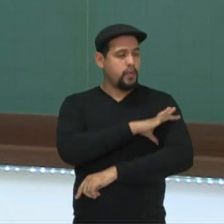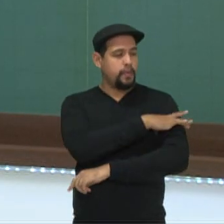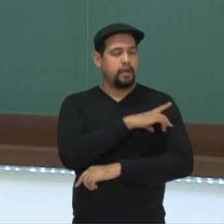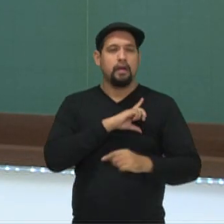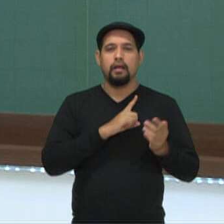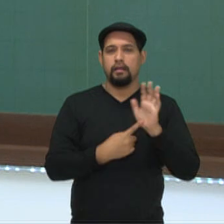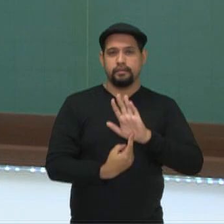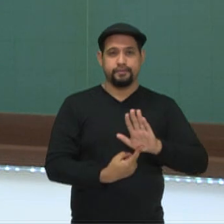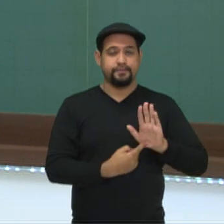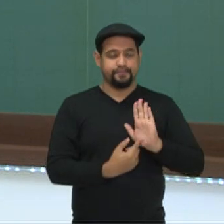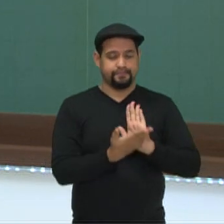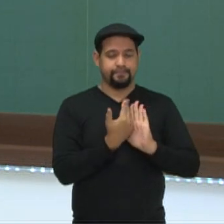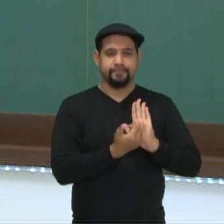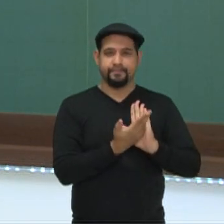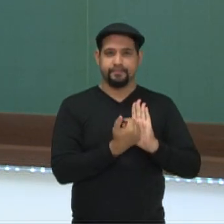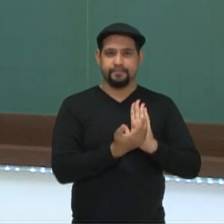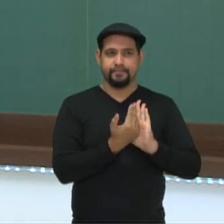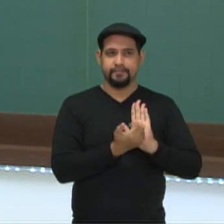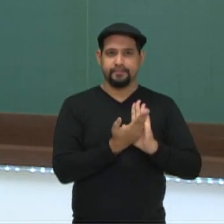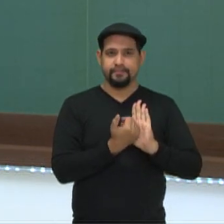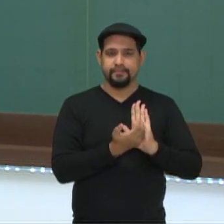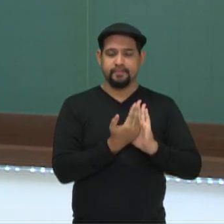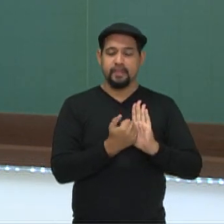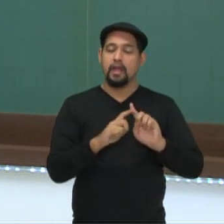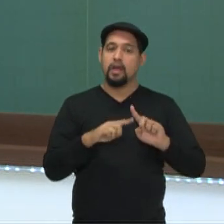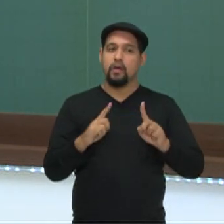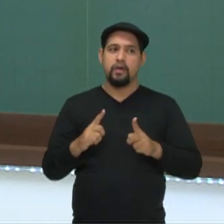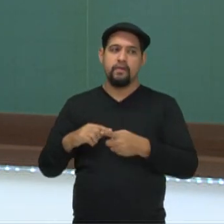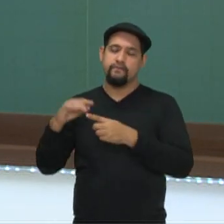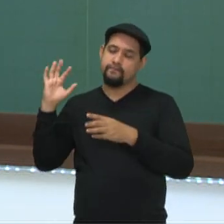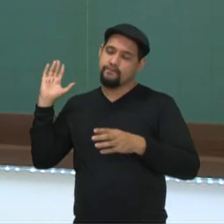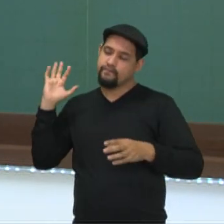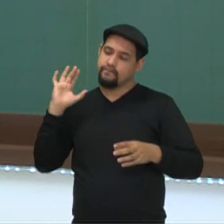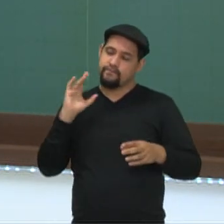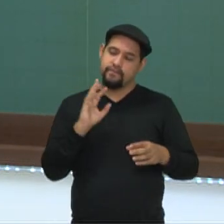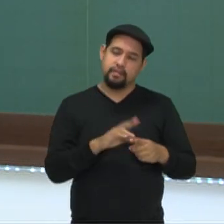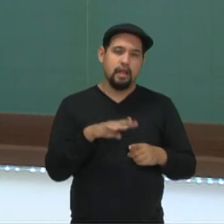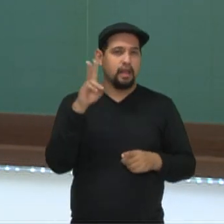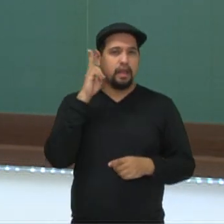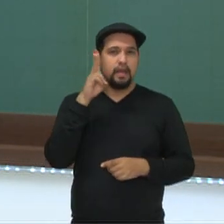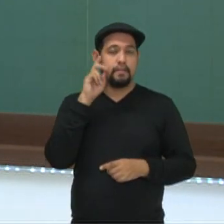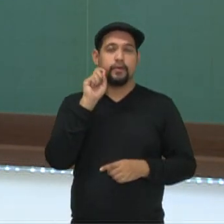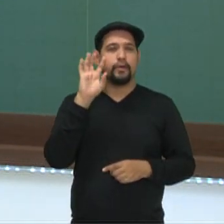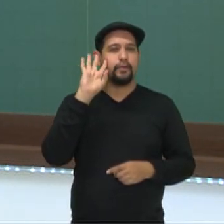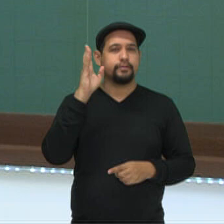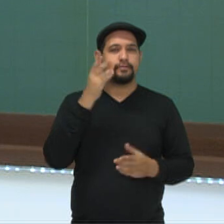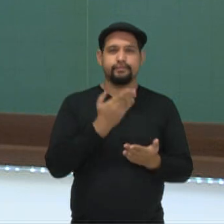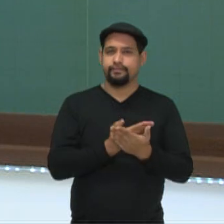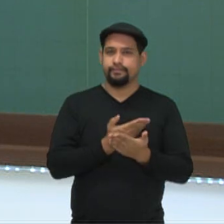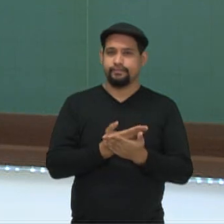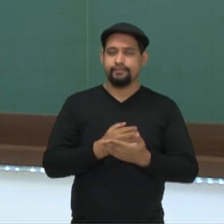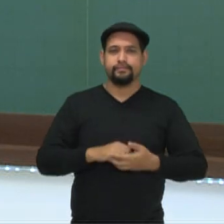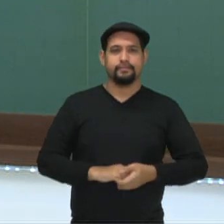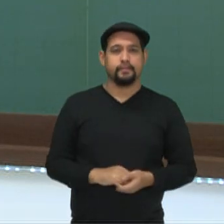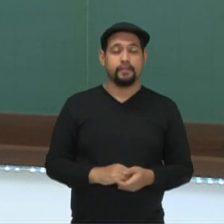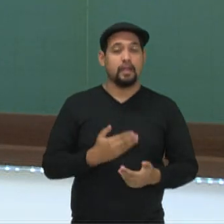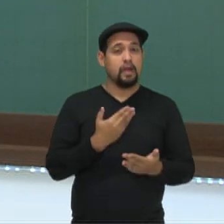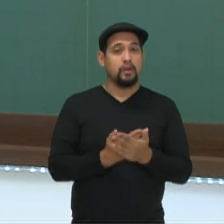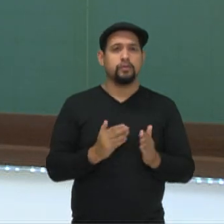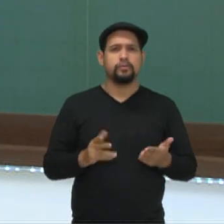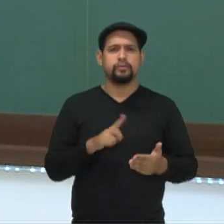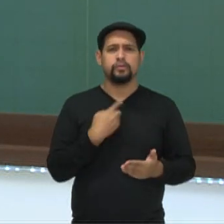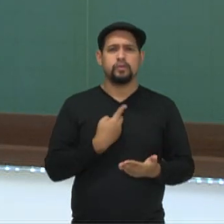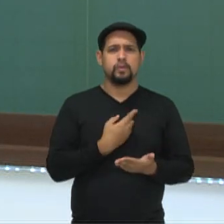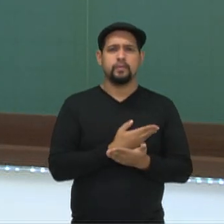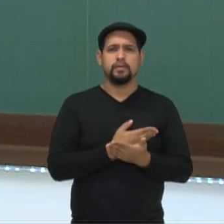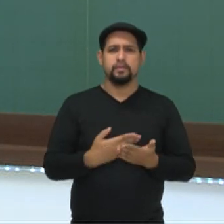ilustrativa. Bom, vamos retomar um pouquinho aqui, relembrar o que aconteceu na nossa aula. Na aula de hoje nós